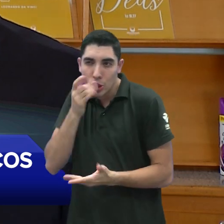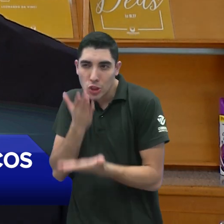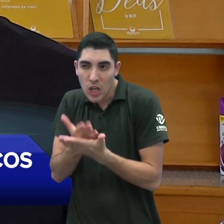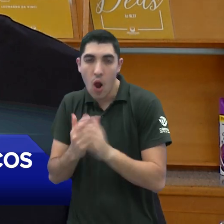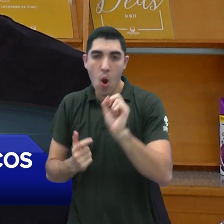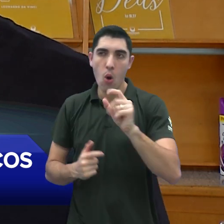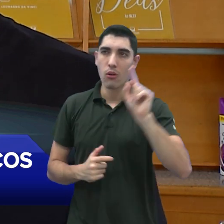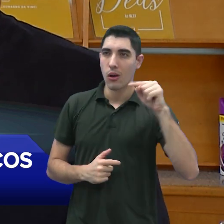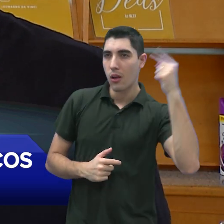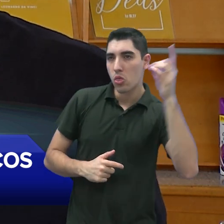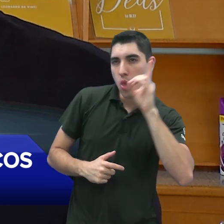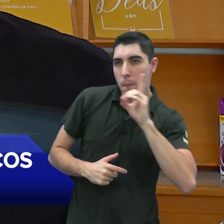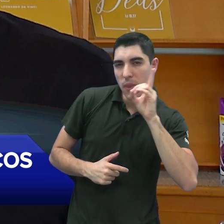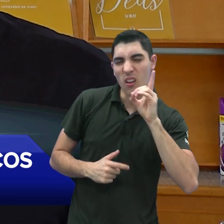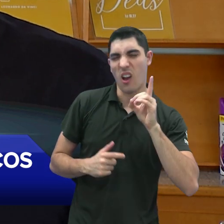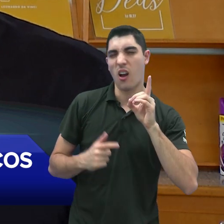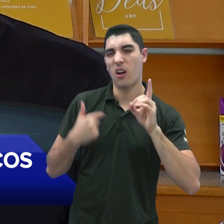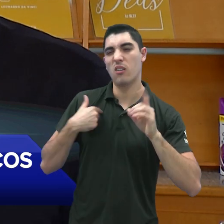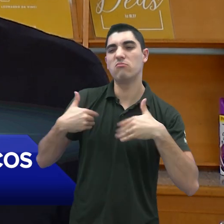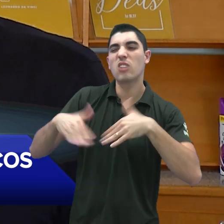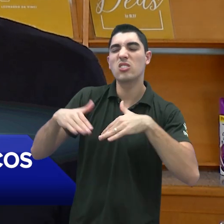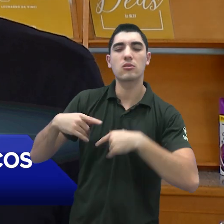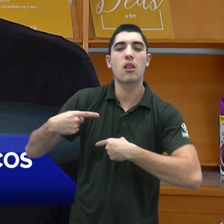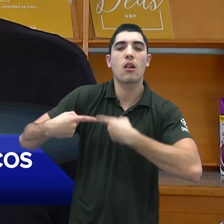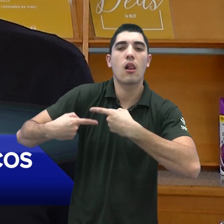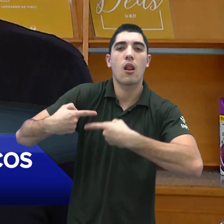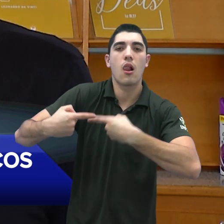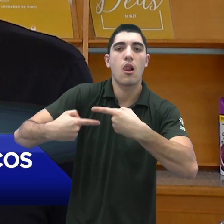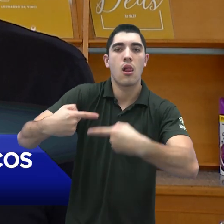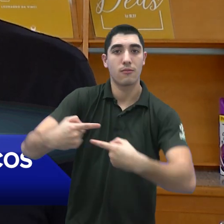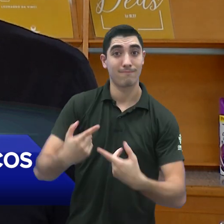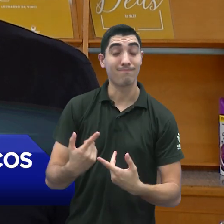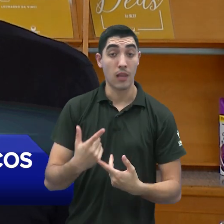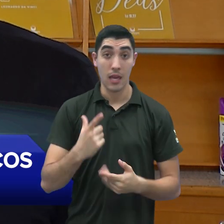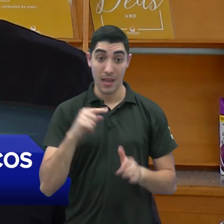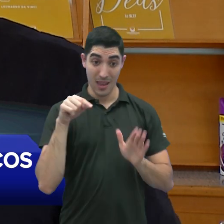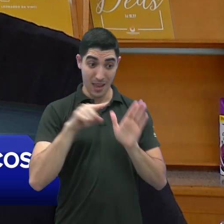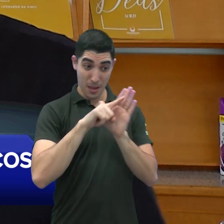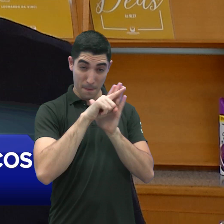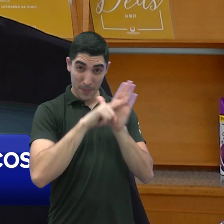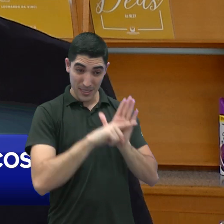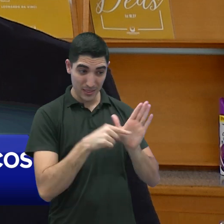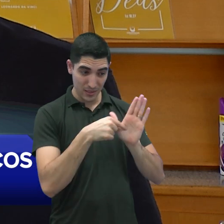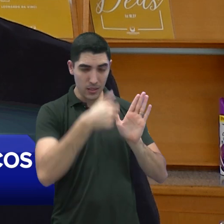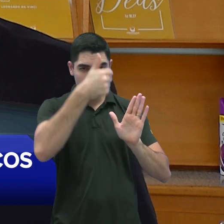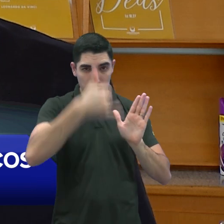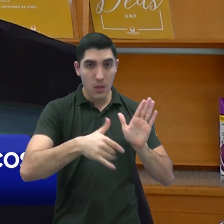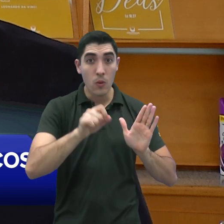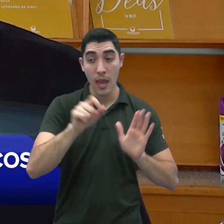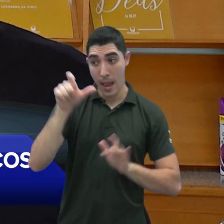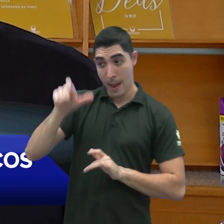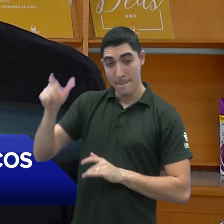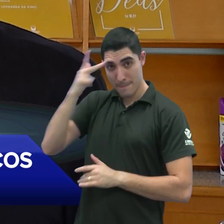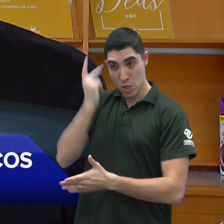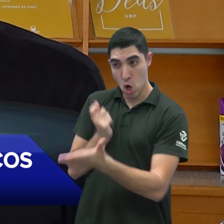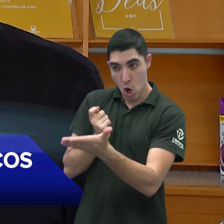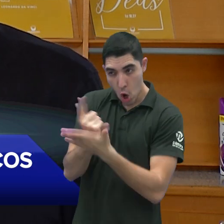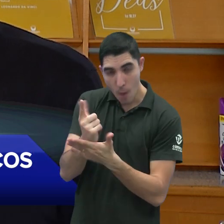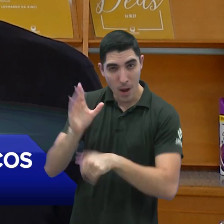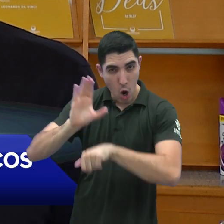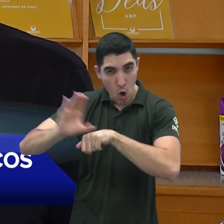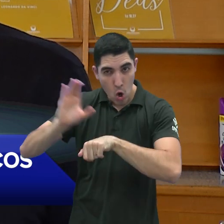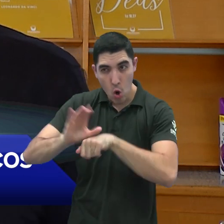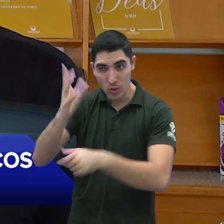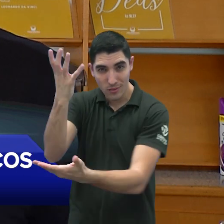assistir amanhã, domingo, a pessoa vai deixando. Tanto é que é uma pesquisa que a maioria, né, das pessoas que compram curso